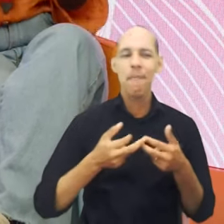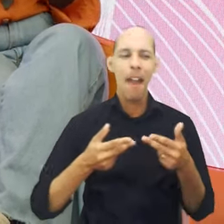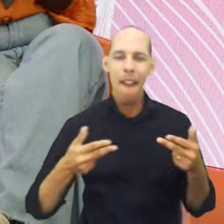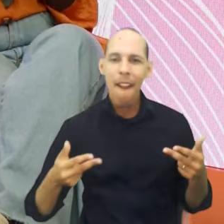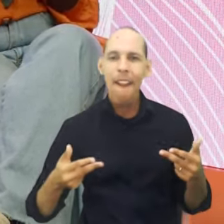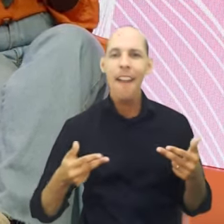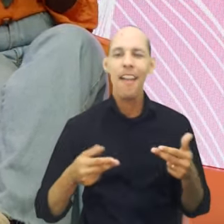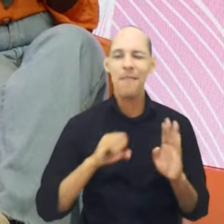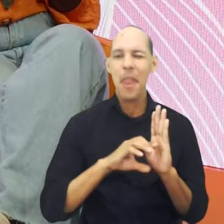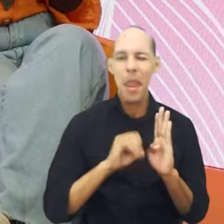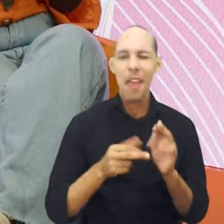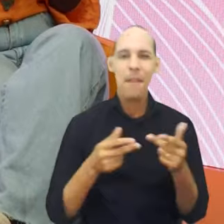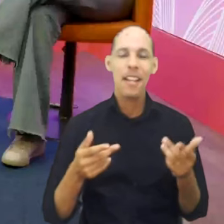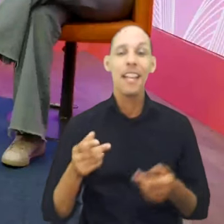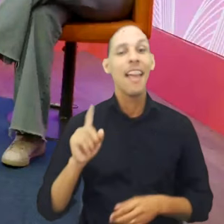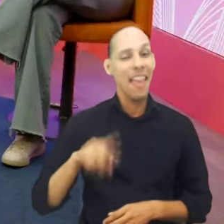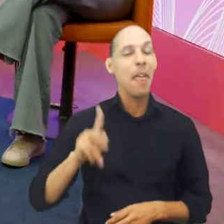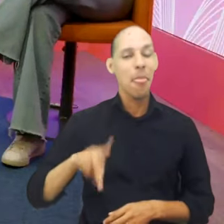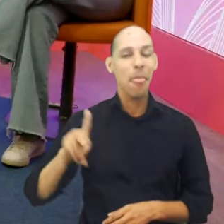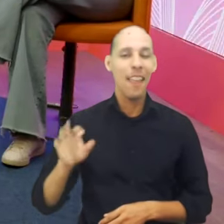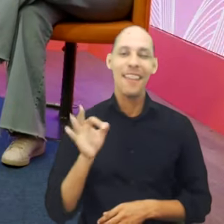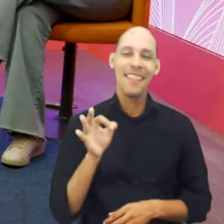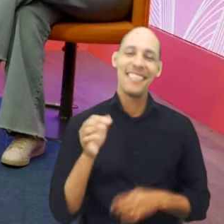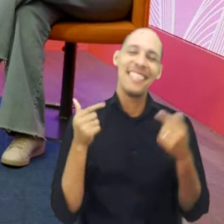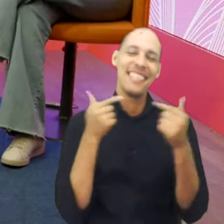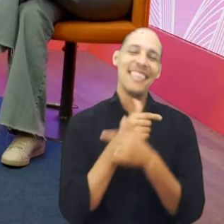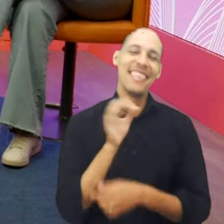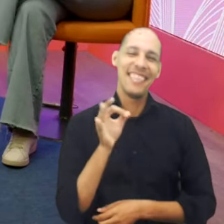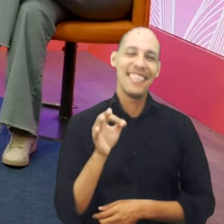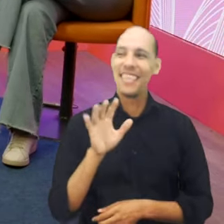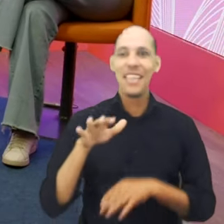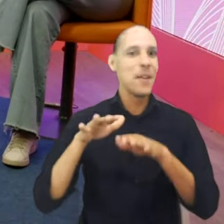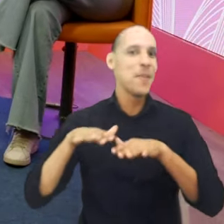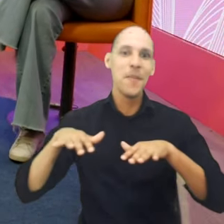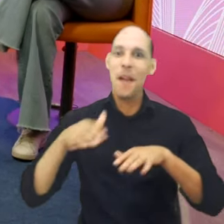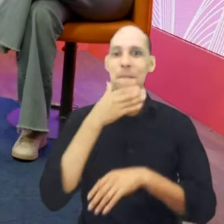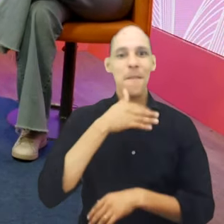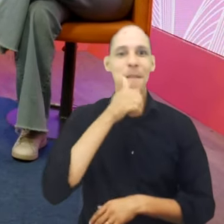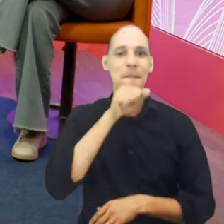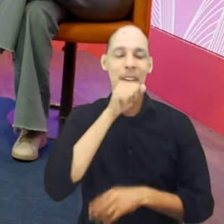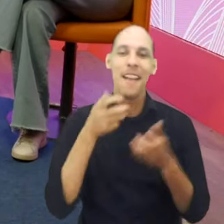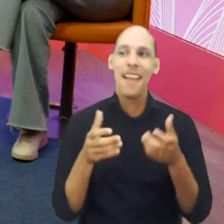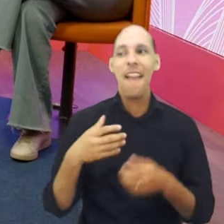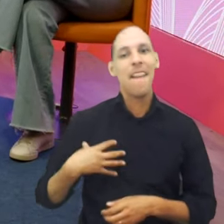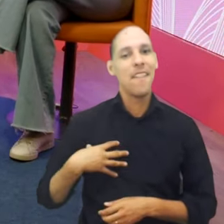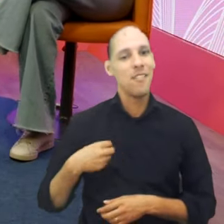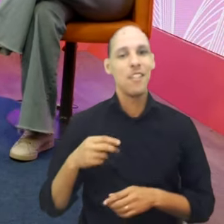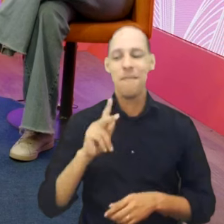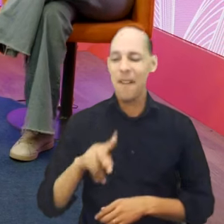certinho. Era pra gente ter sido professora. Exatamente. Todo mundo, todos os pais queriam, exatamente, né? Que os filhos